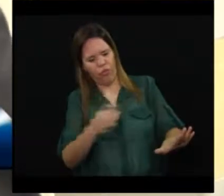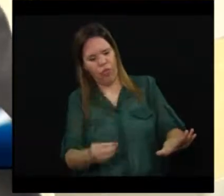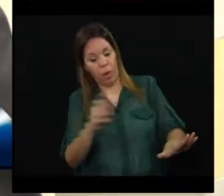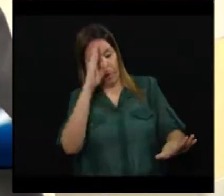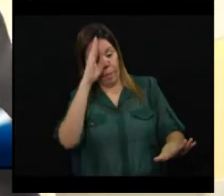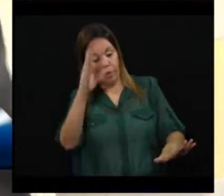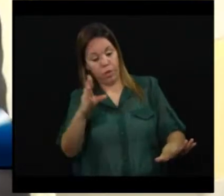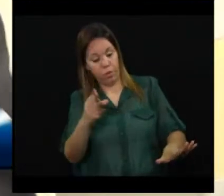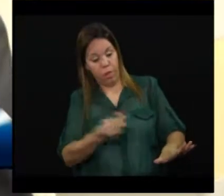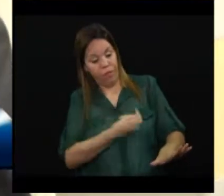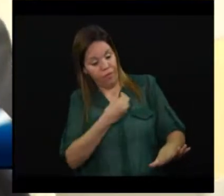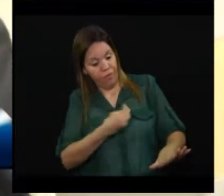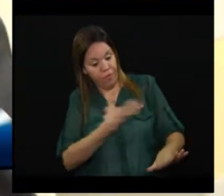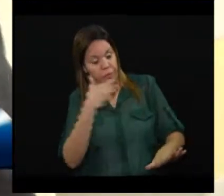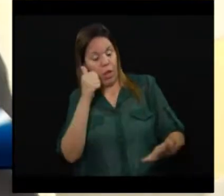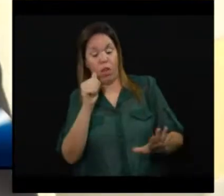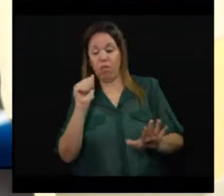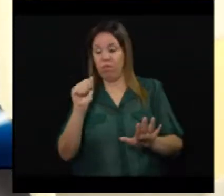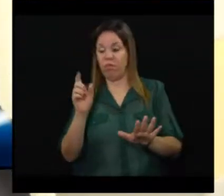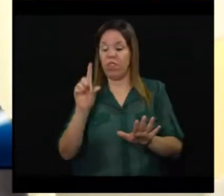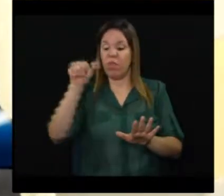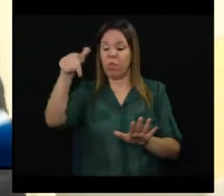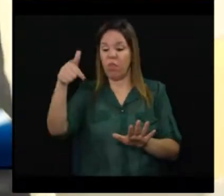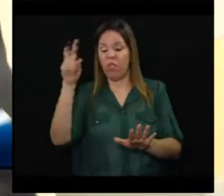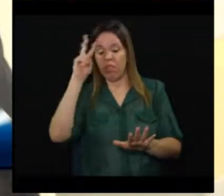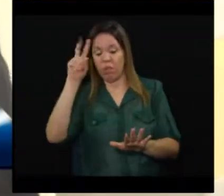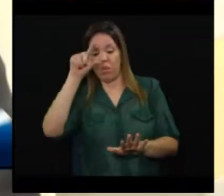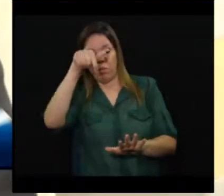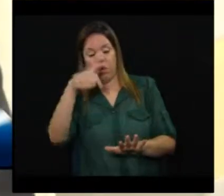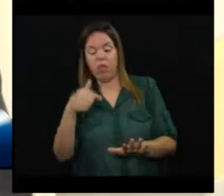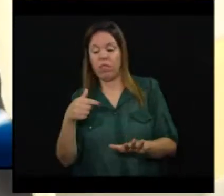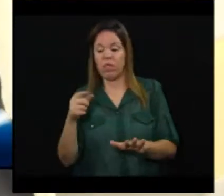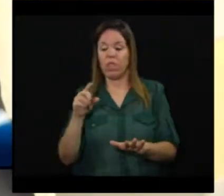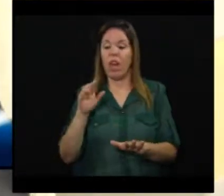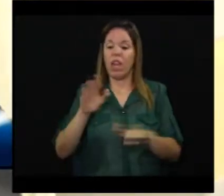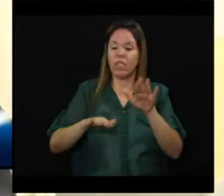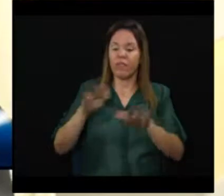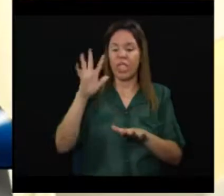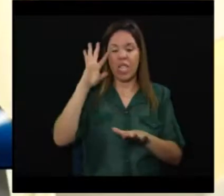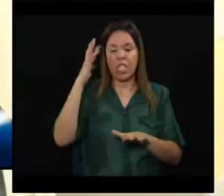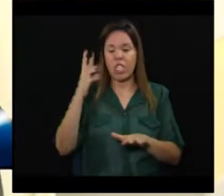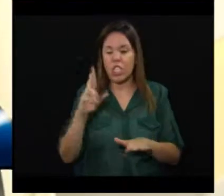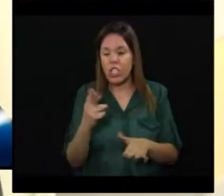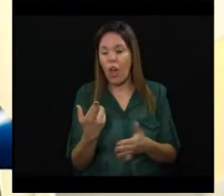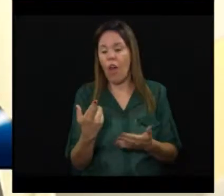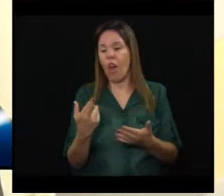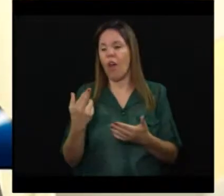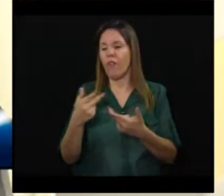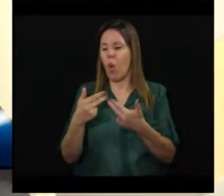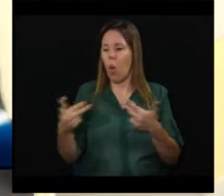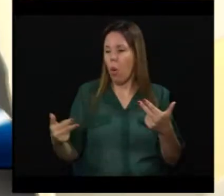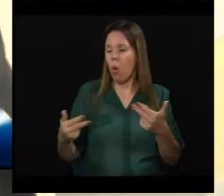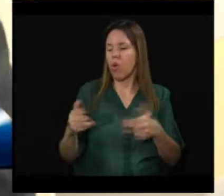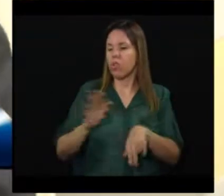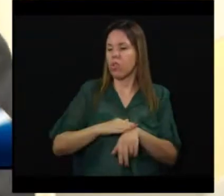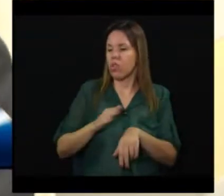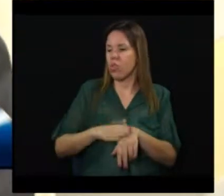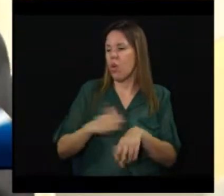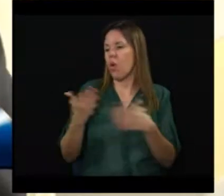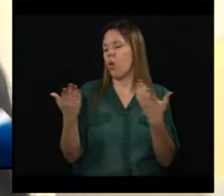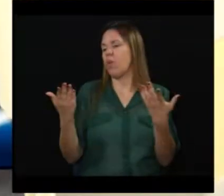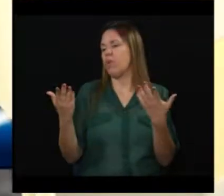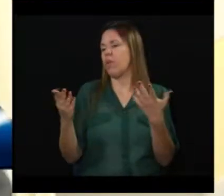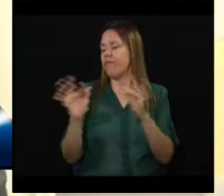principal patrimônio, em segundo plano. Às vezes discute-se assuntos relacionados à parte